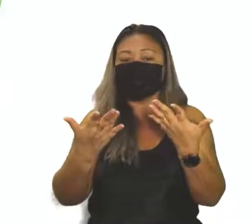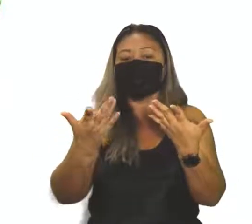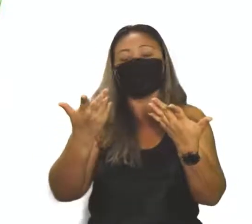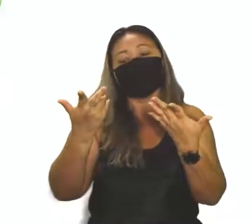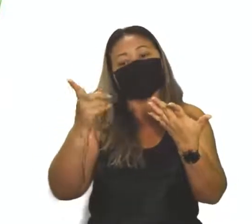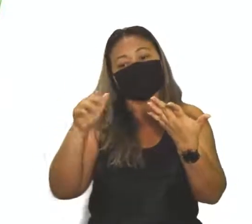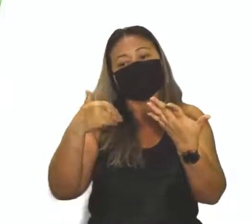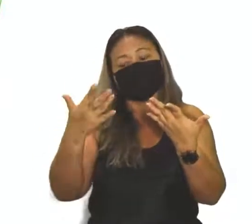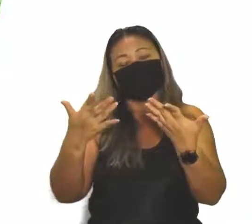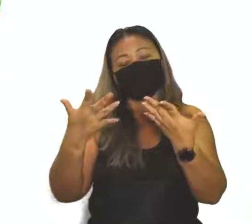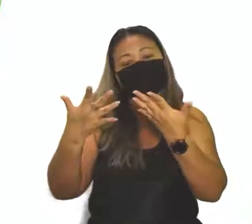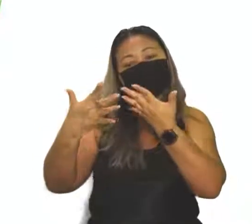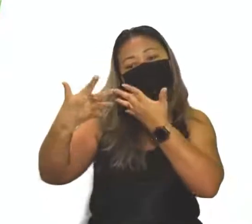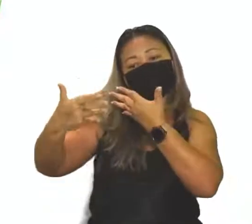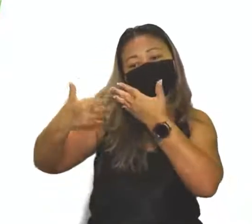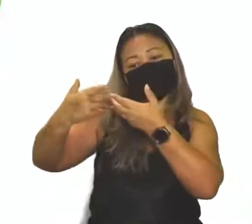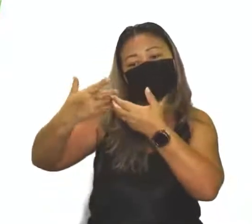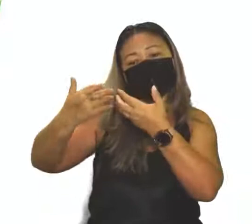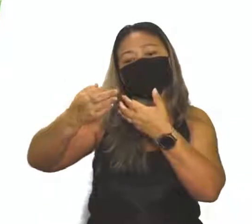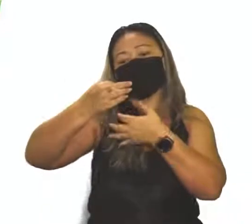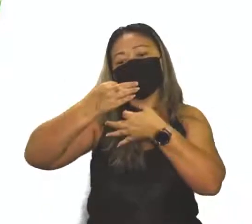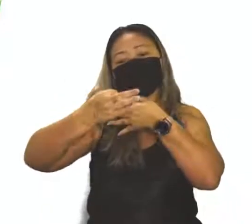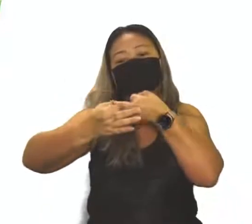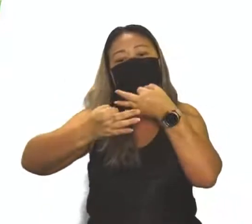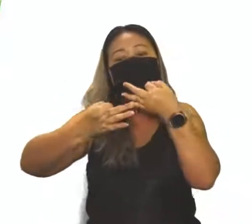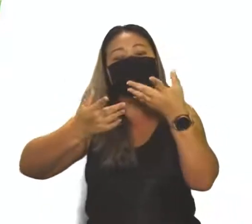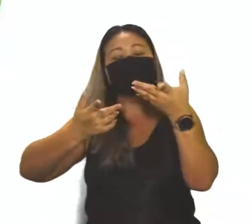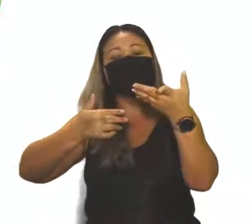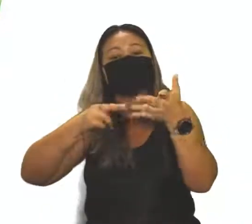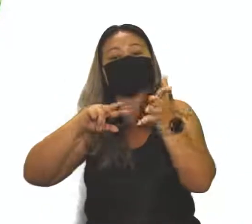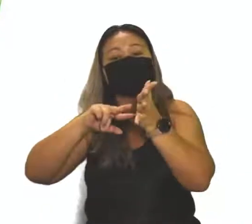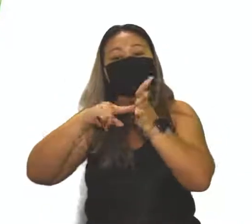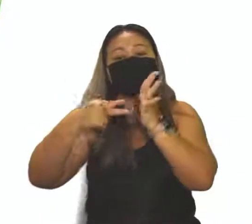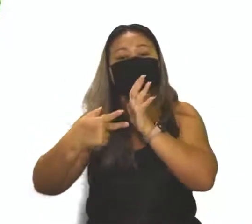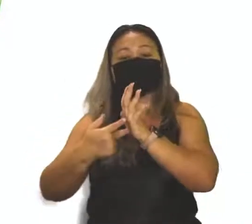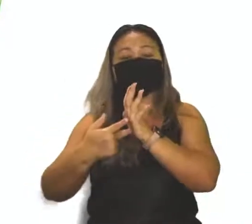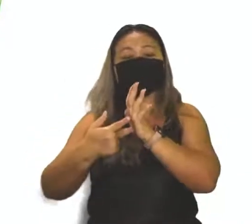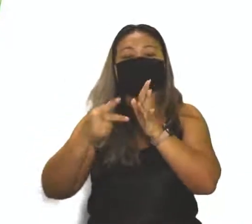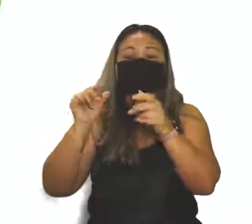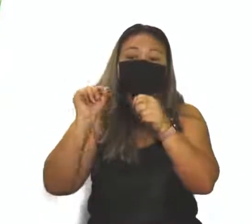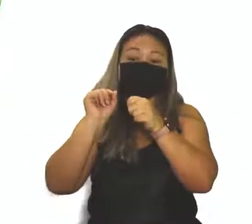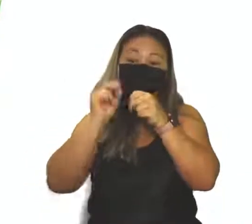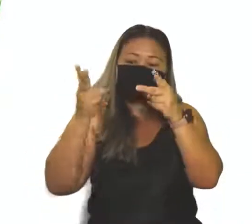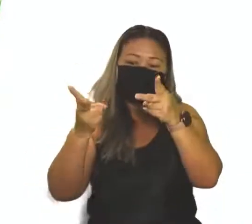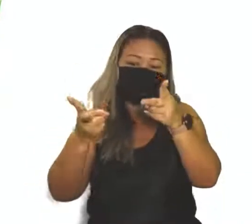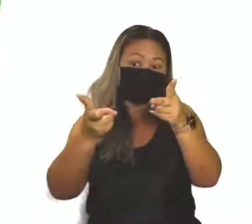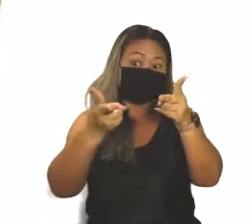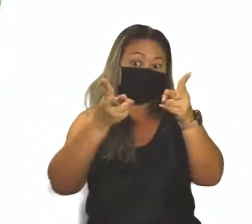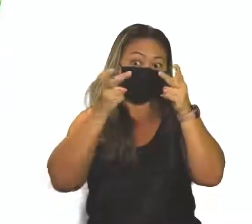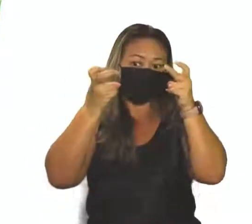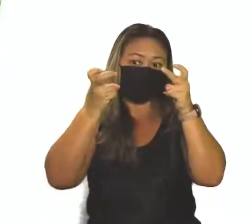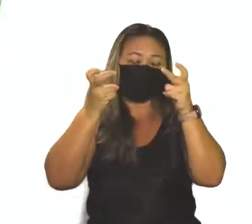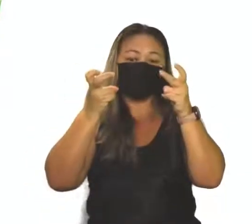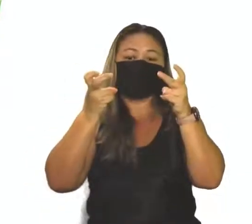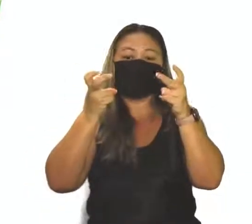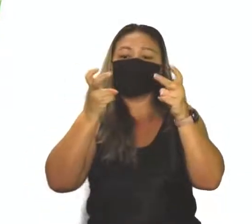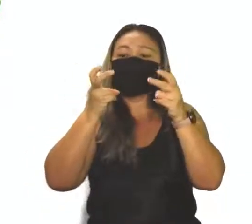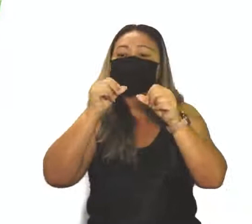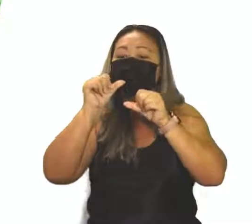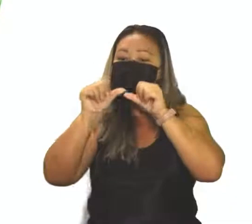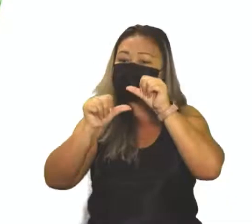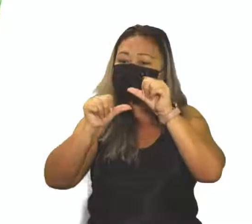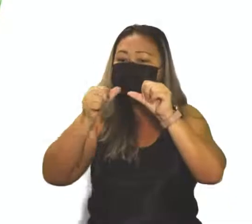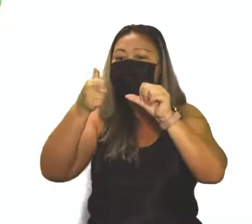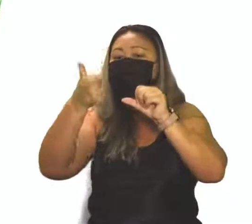reflexivo ele puxa a crítica. Refletir ou reflexão significa o ato de perceber,